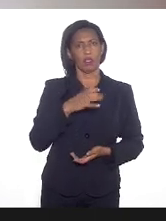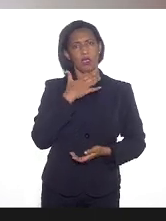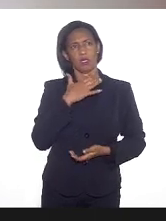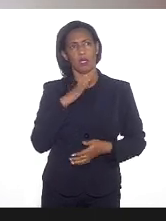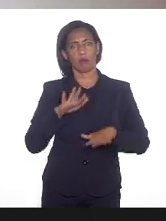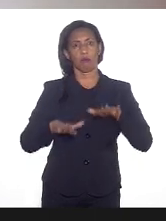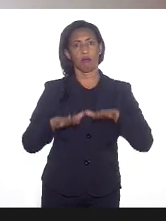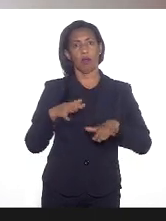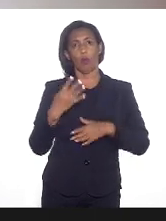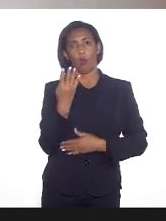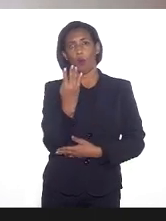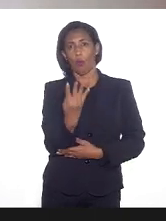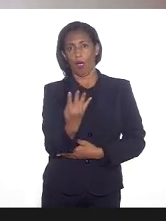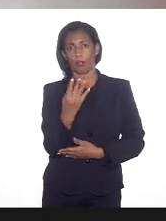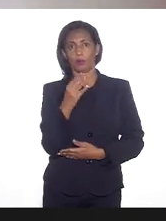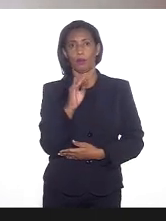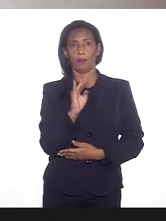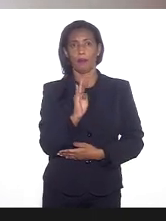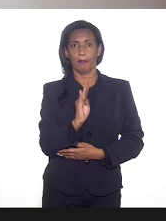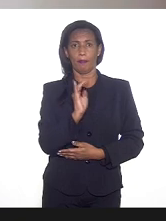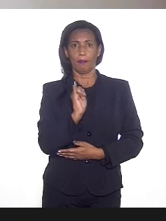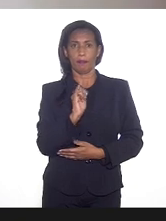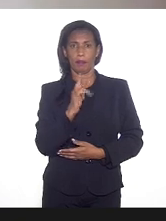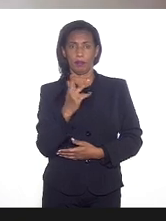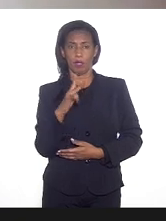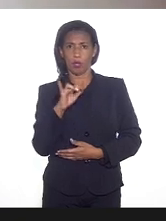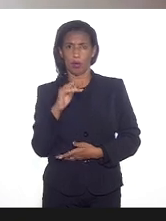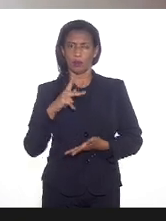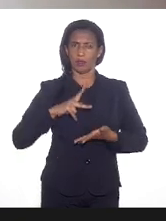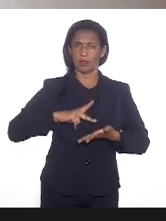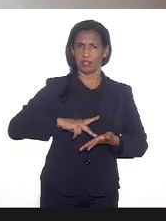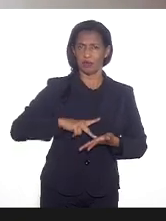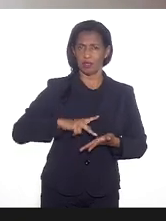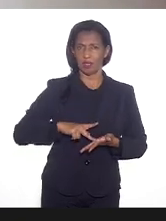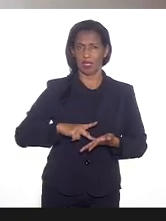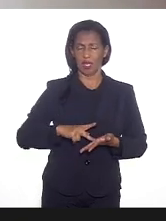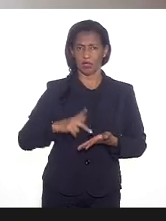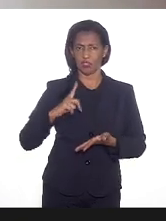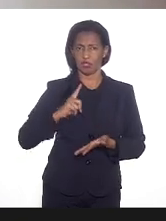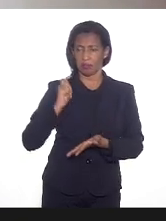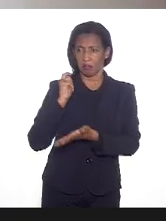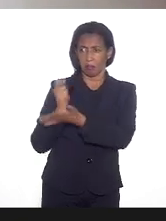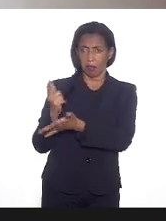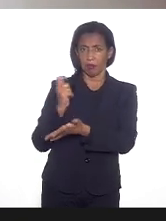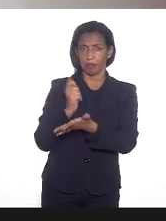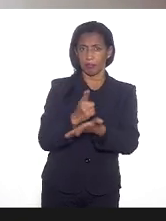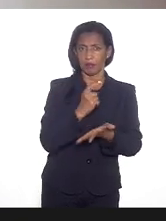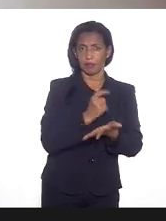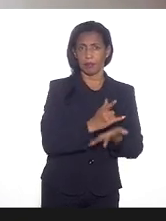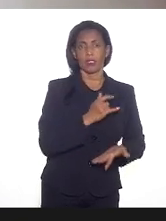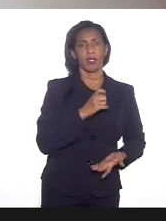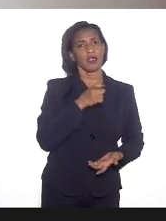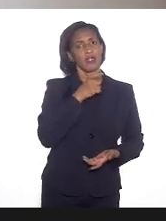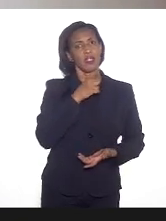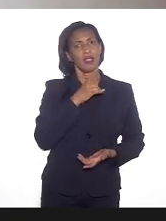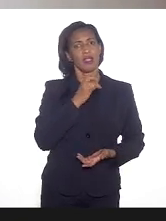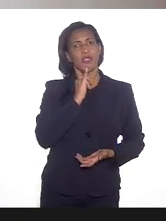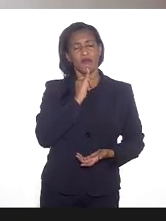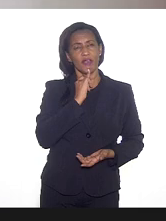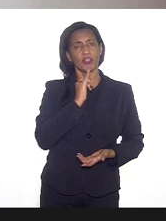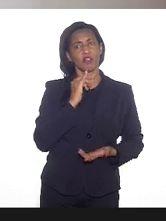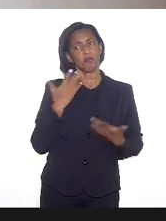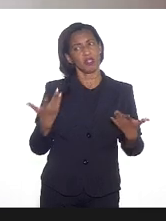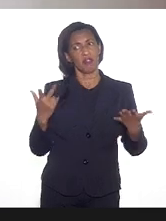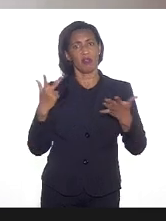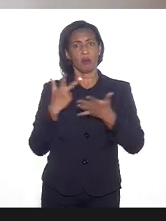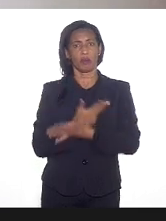cerca de 4 bilhões. E essa realidade de manter esses pagamentos, infelizmente, ainda deva se manter até o